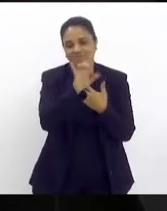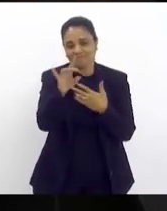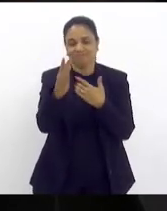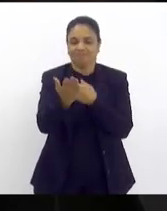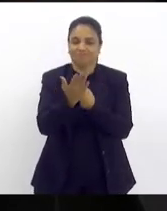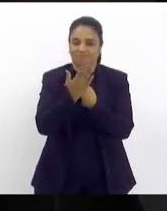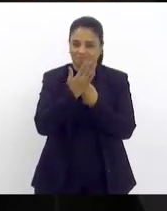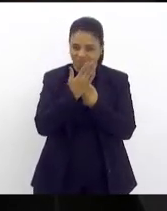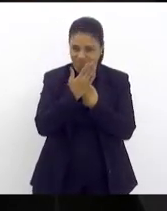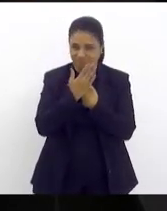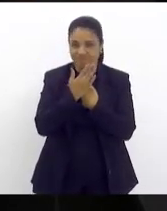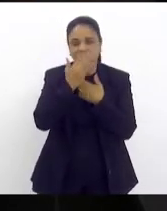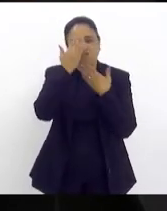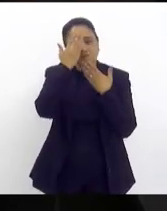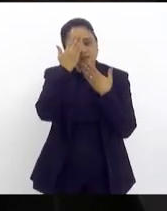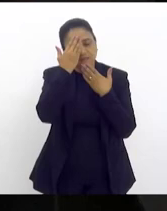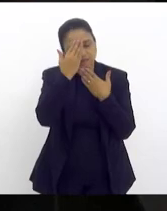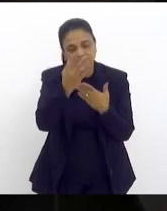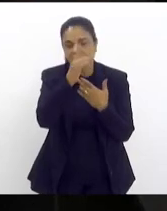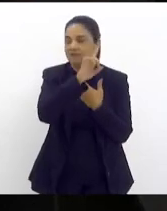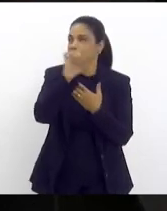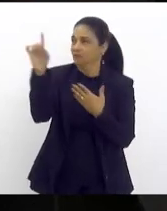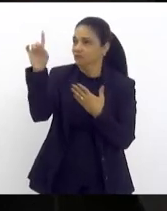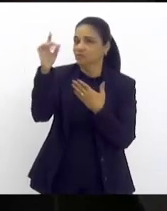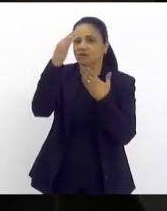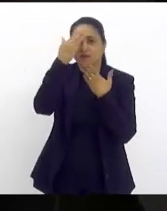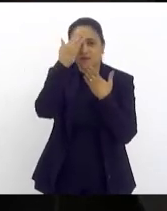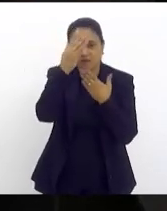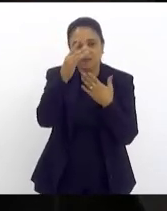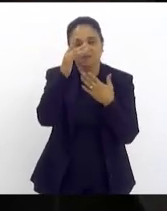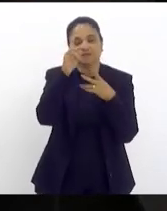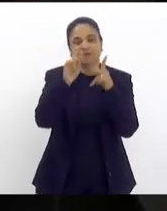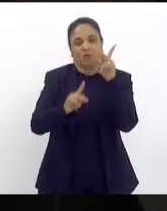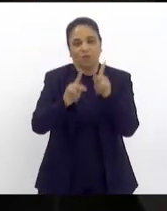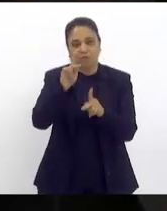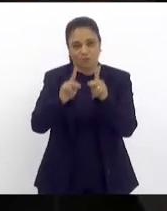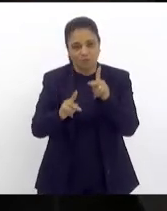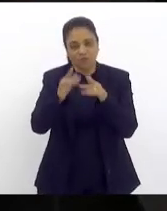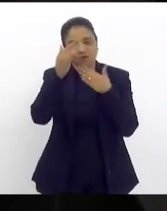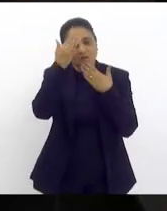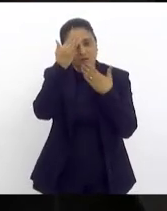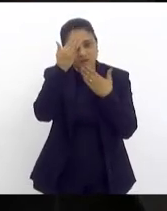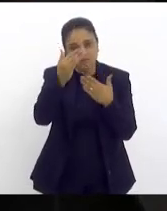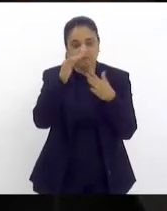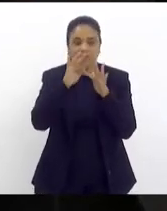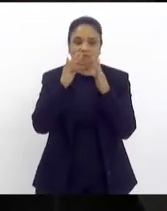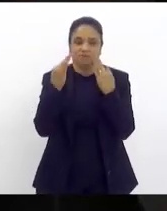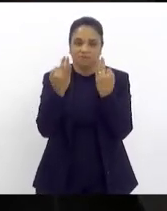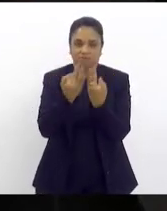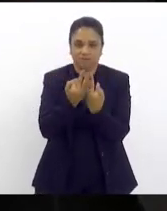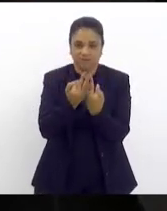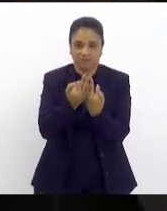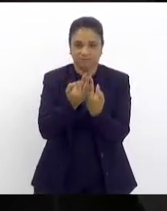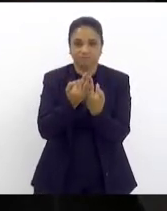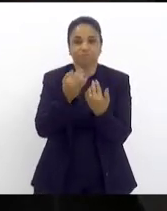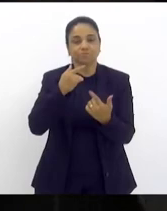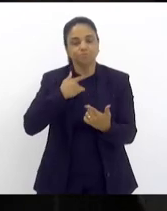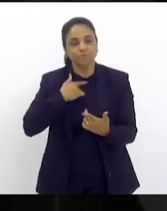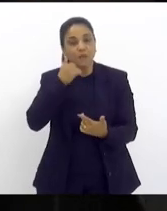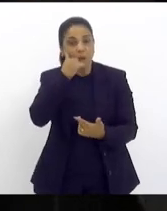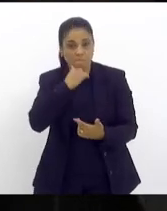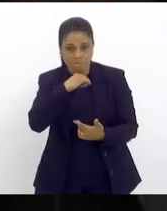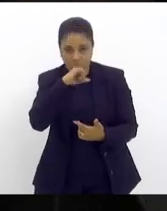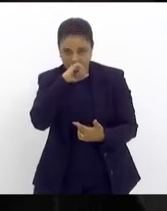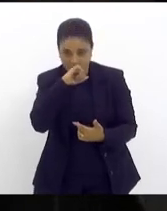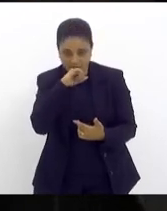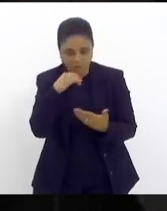posso agradecer. Agradecer a Deus, agradecer a vocês, agradecer a minha família, a minha mãezinha que não pode estar